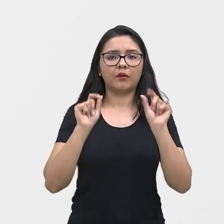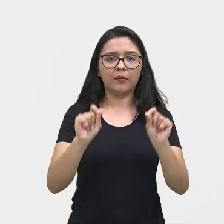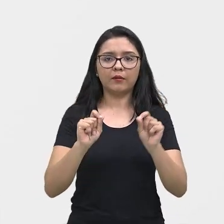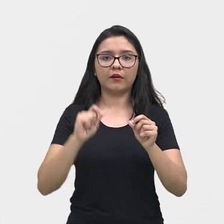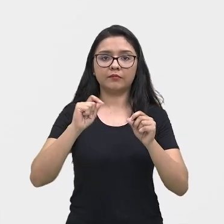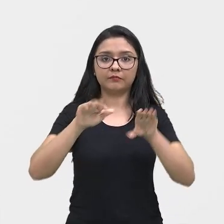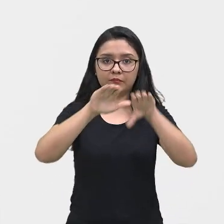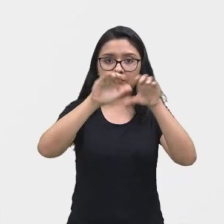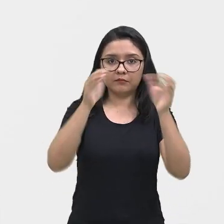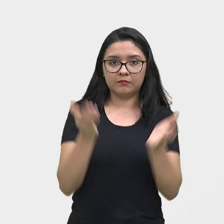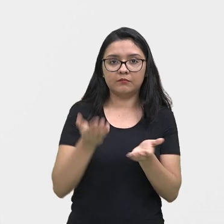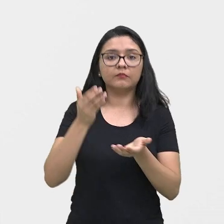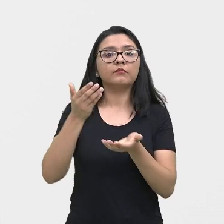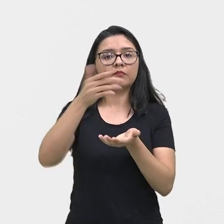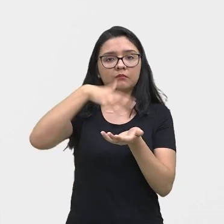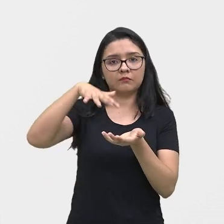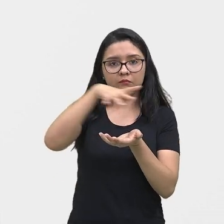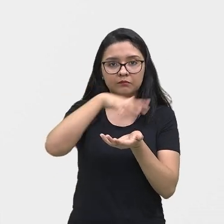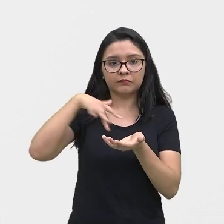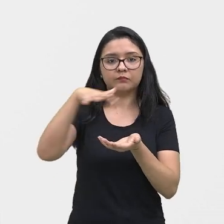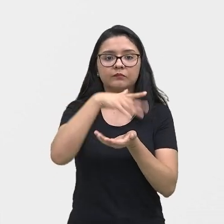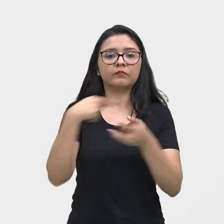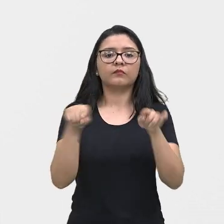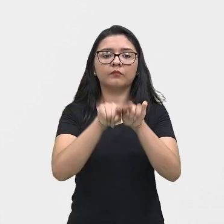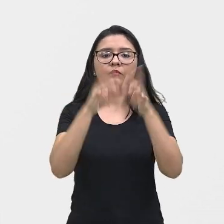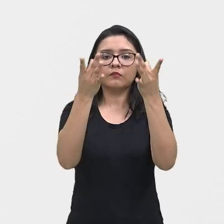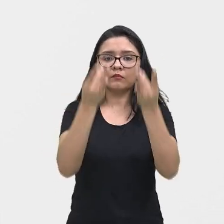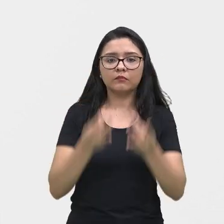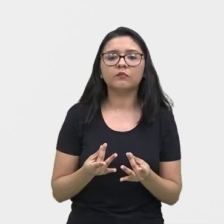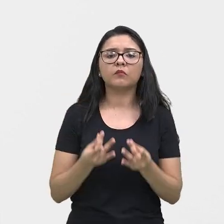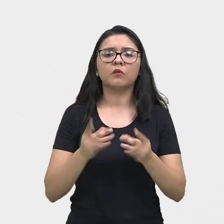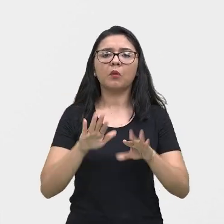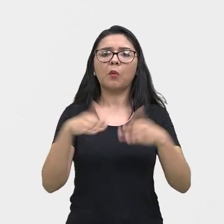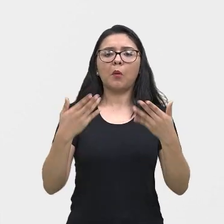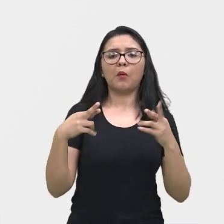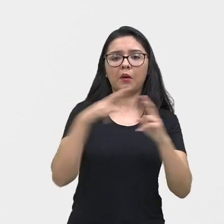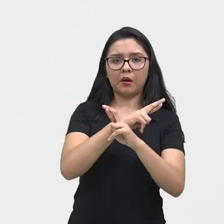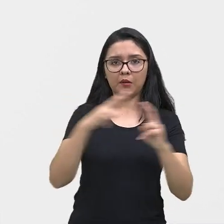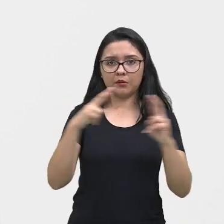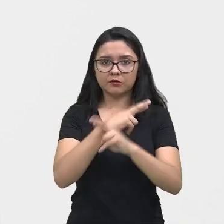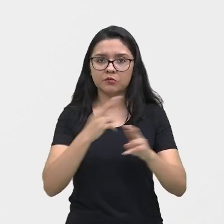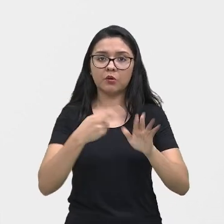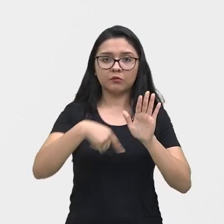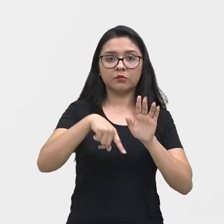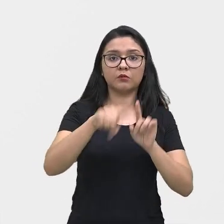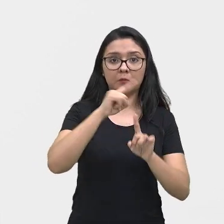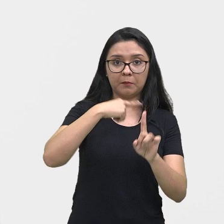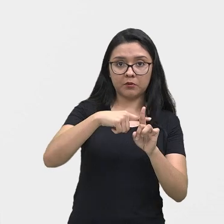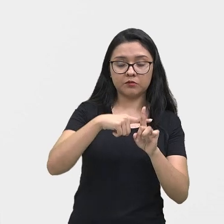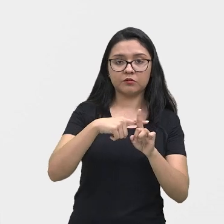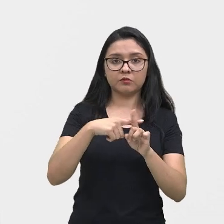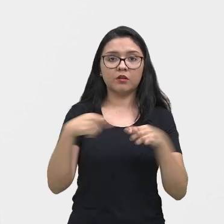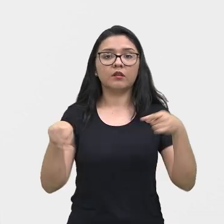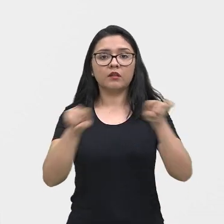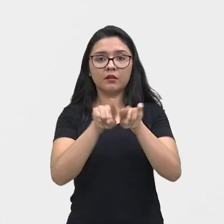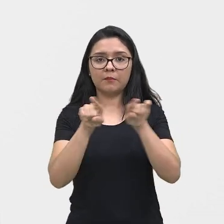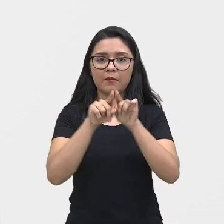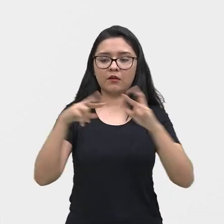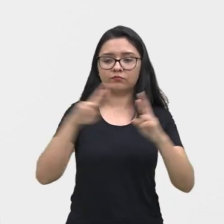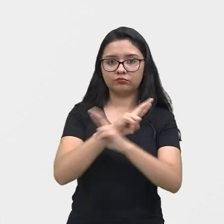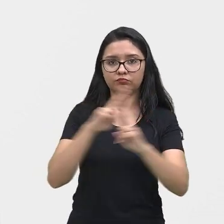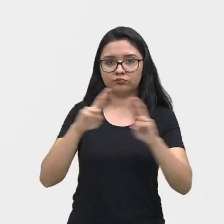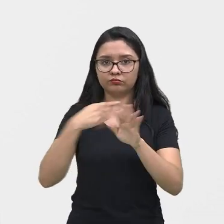conhecimento é sobre ecossistema e no detalhamento a gente vai falar sobre relações ecológicas